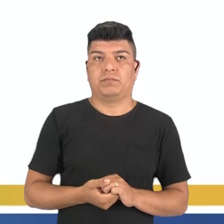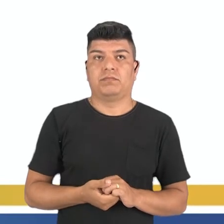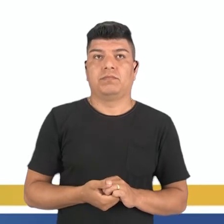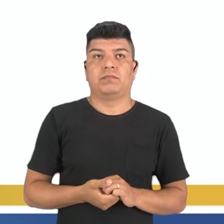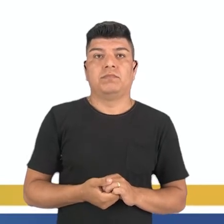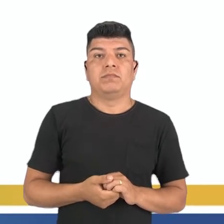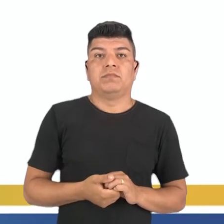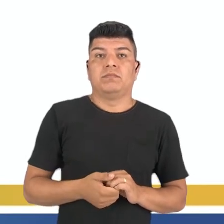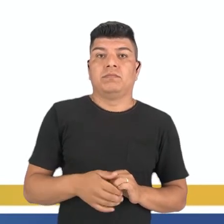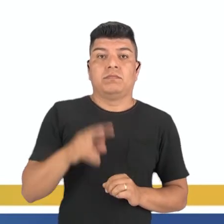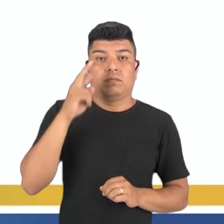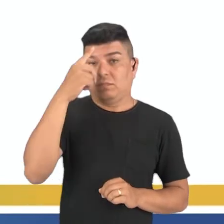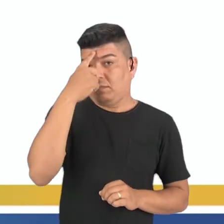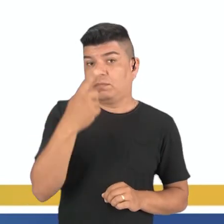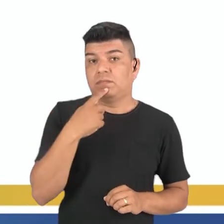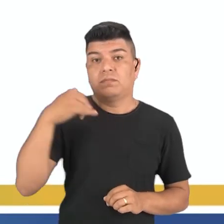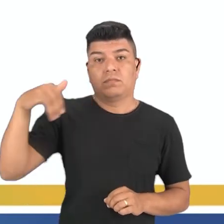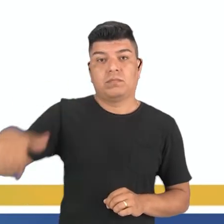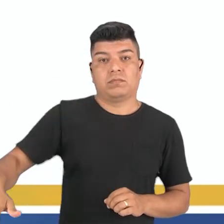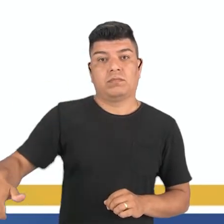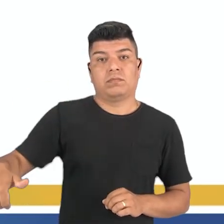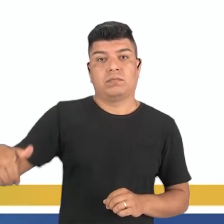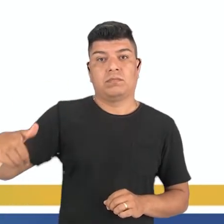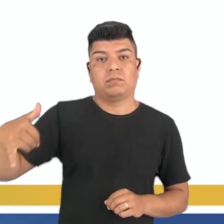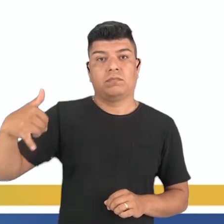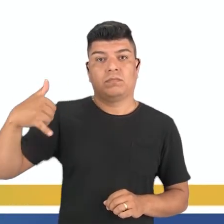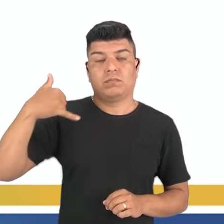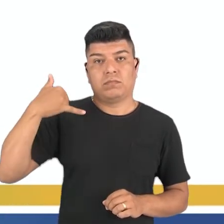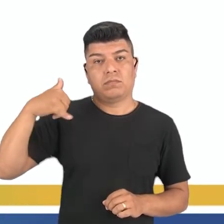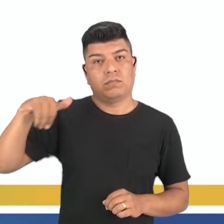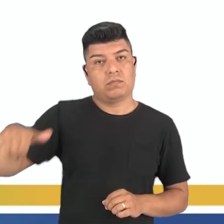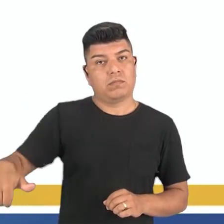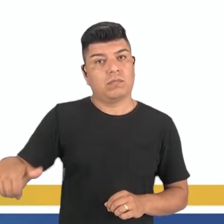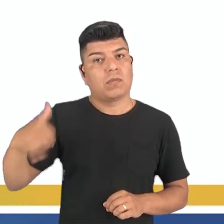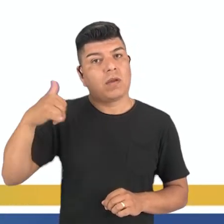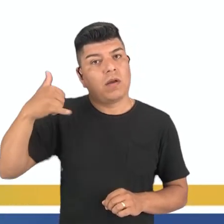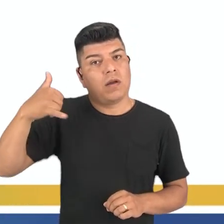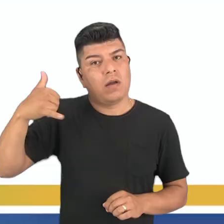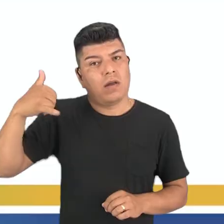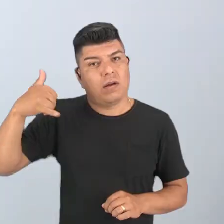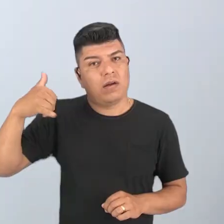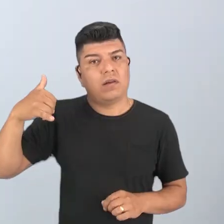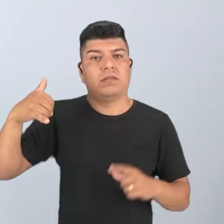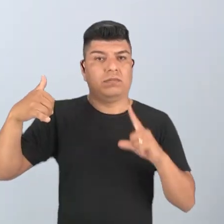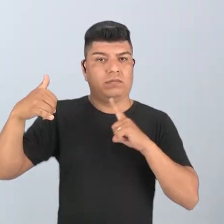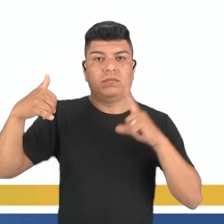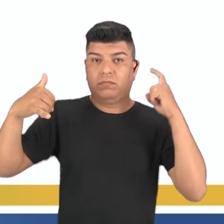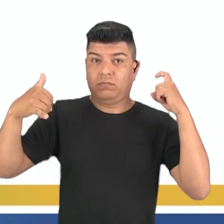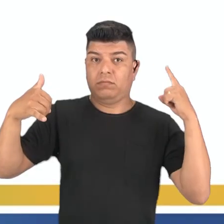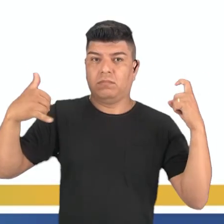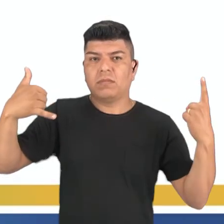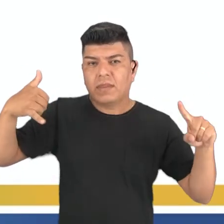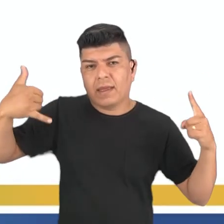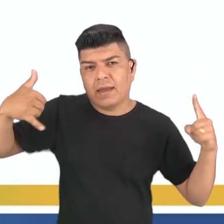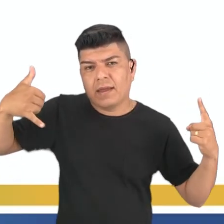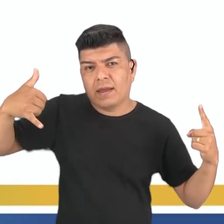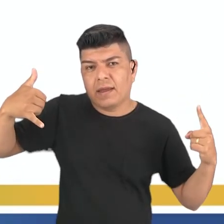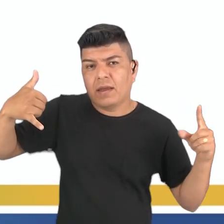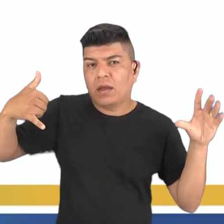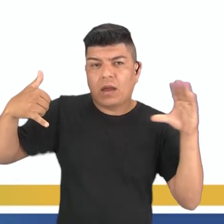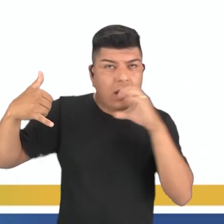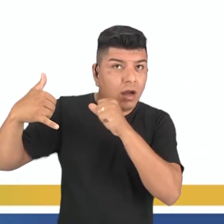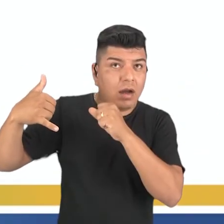eu coloquei ali a imagem de um telefone e aí tem o barulhinho que ele faz. Trilililim. Isso aí é um som